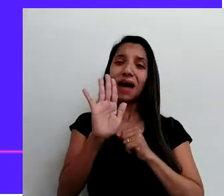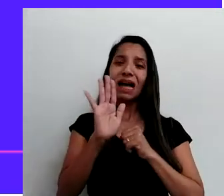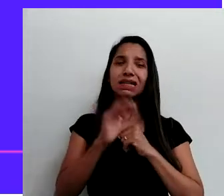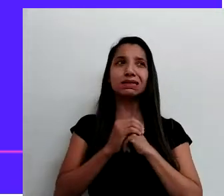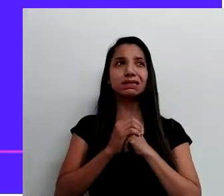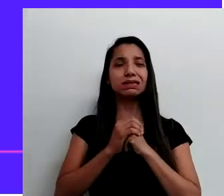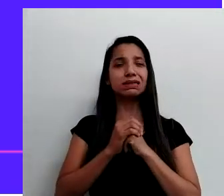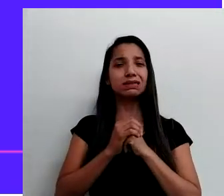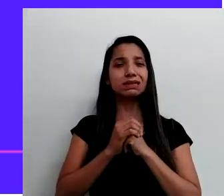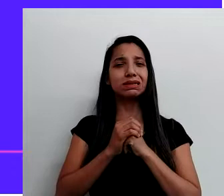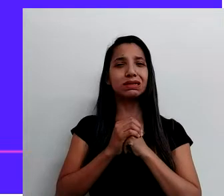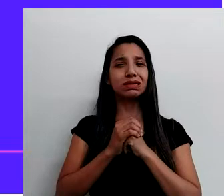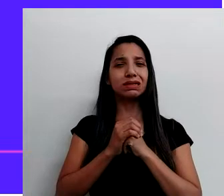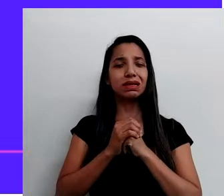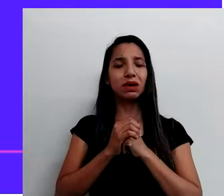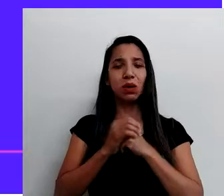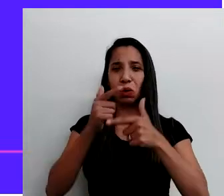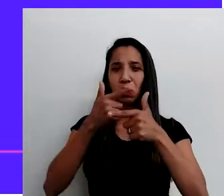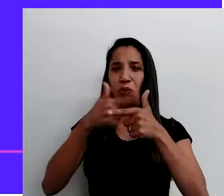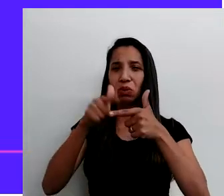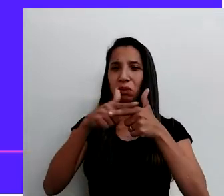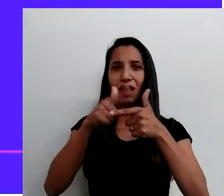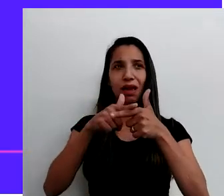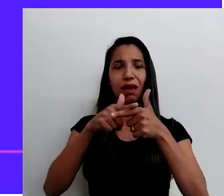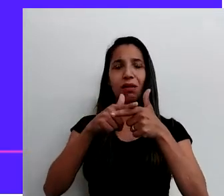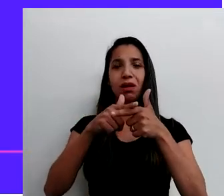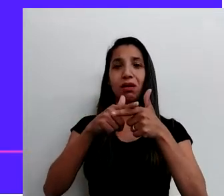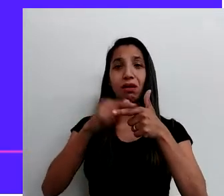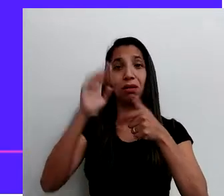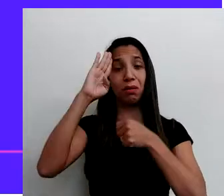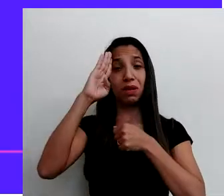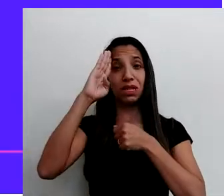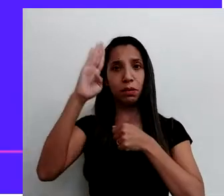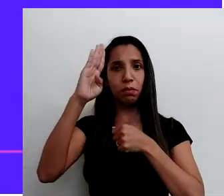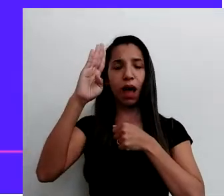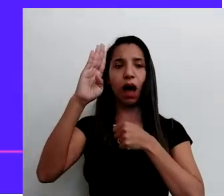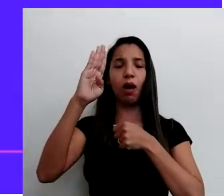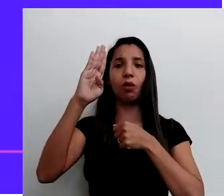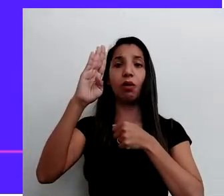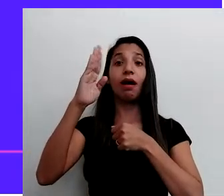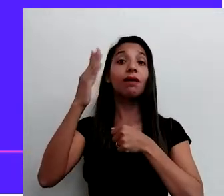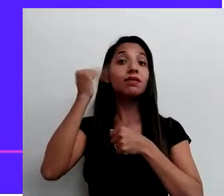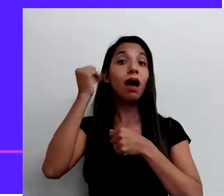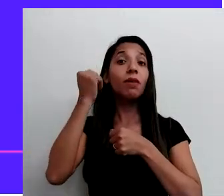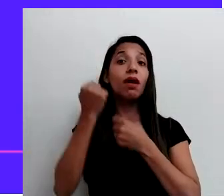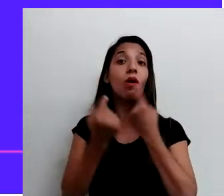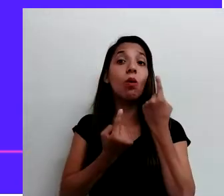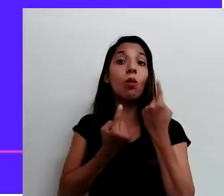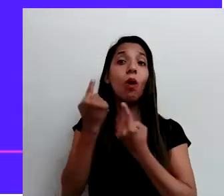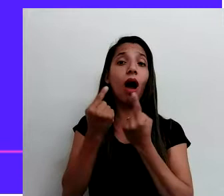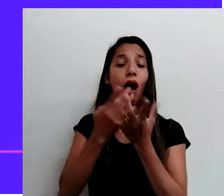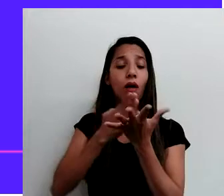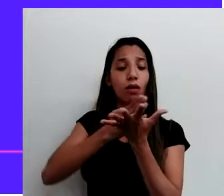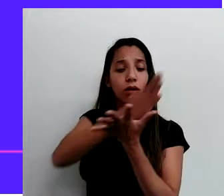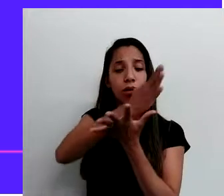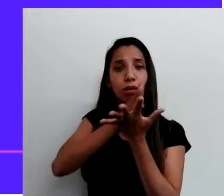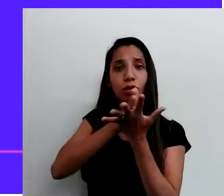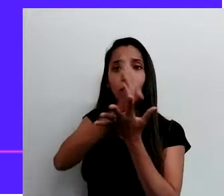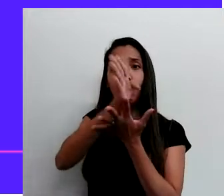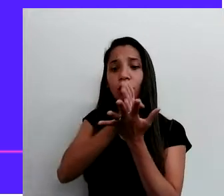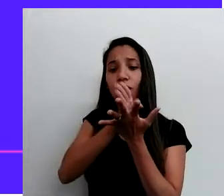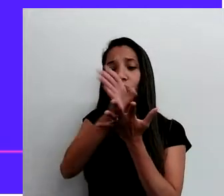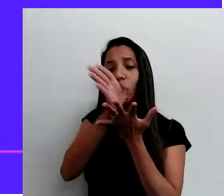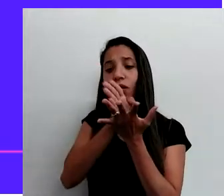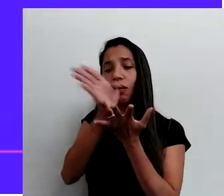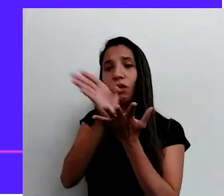não é a desigualdade, mas é pobreza. Então, se todos estiverem no nível, tiverem